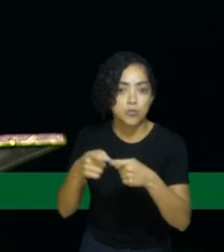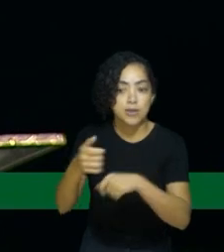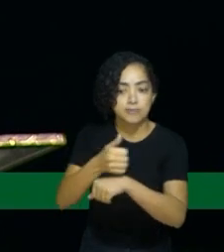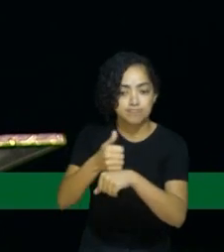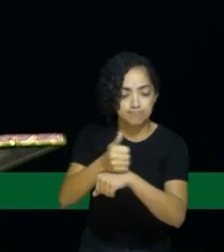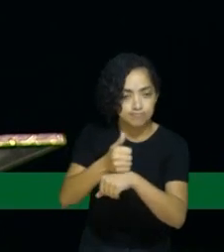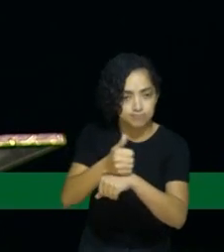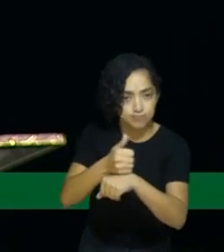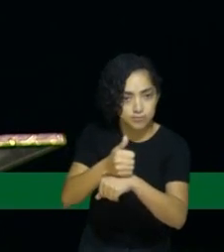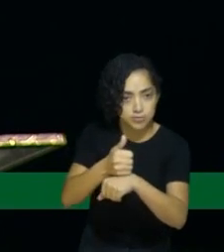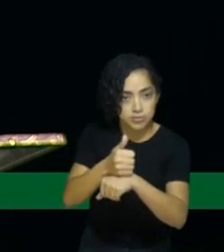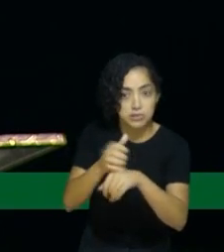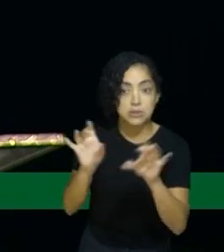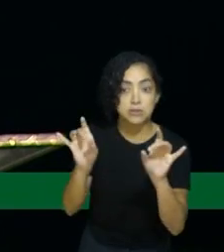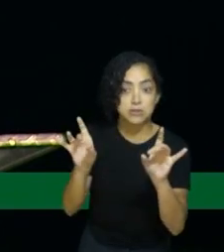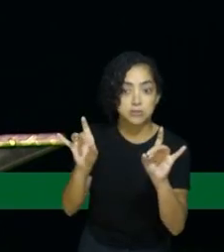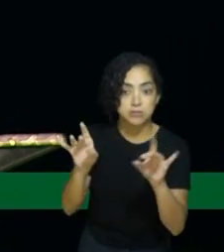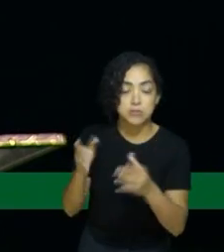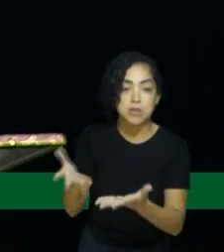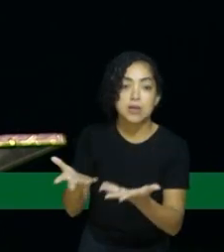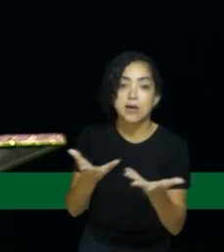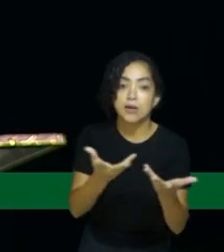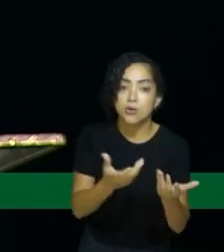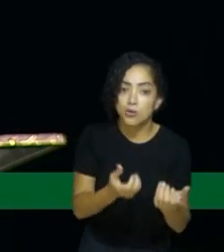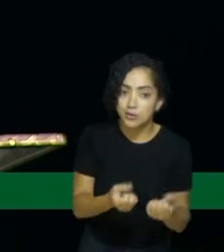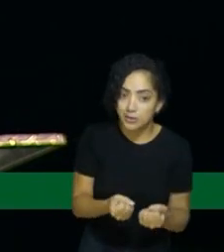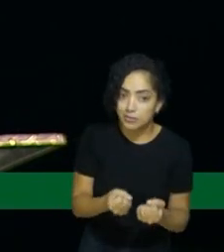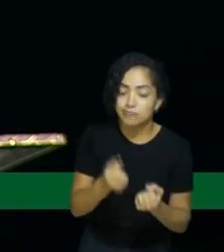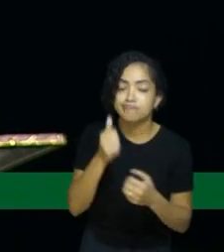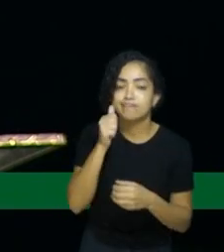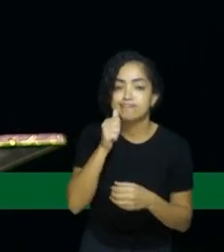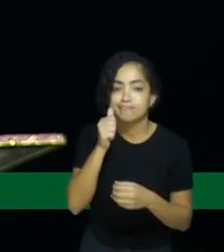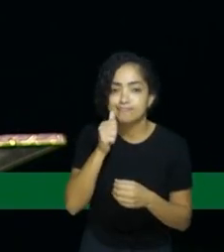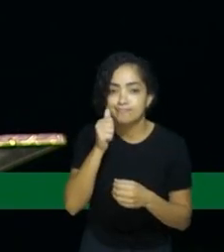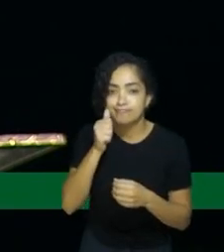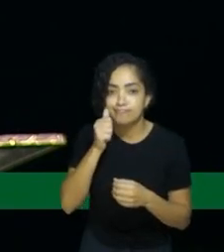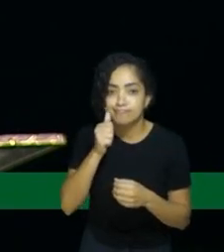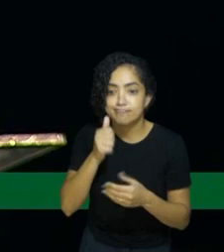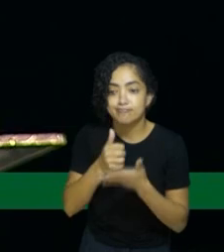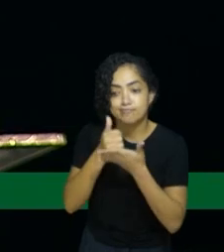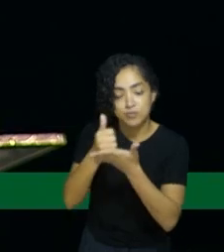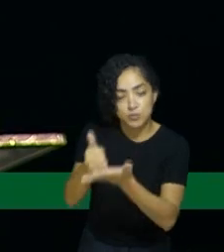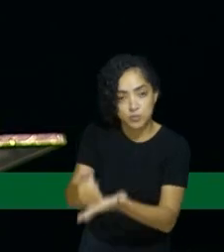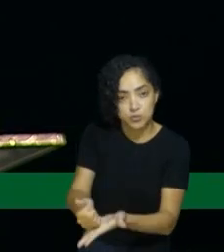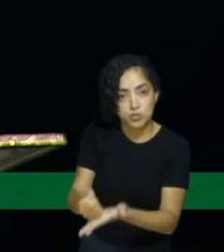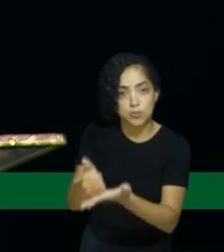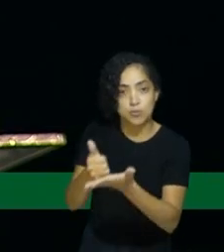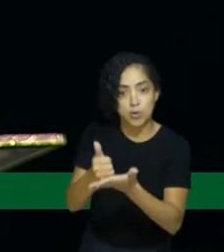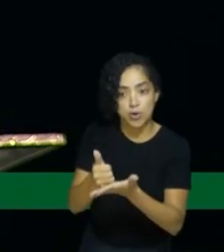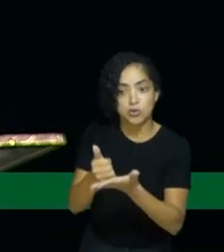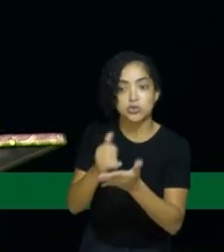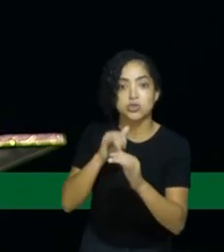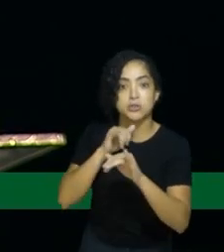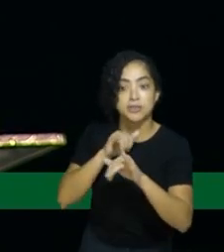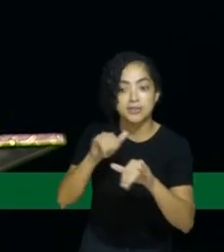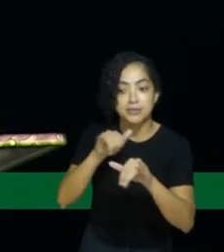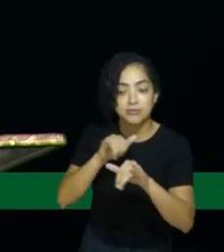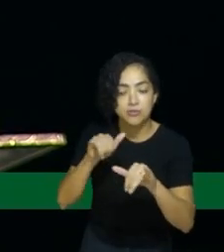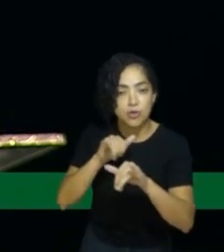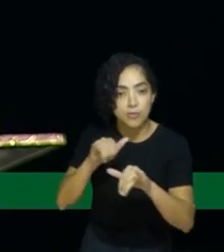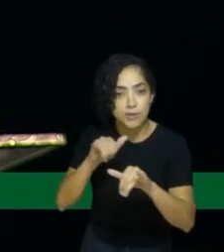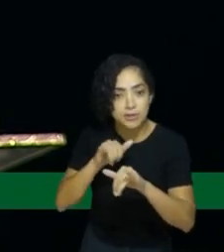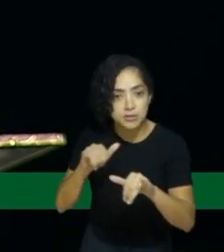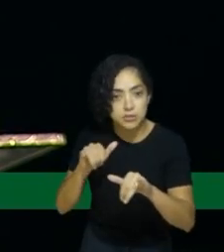especializadas acolhemos as nossas mulheres damos a elas suporte e informação para que